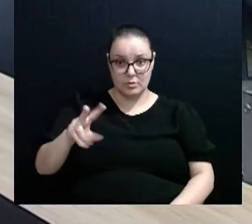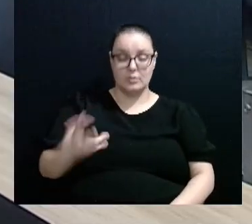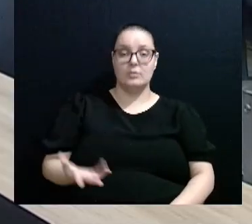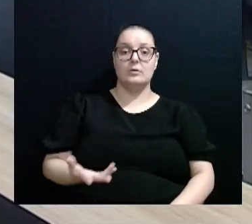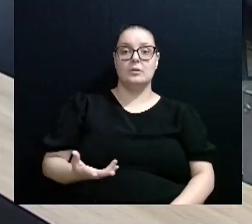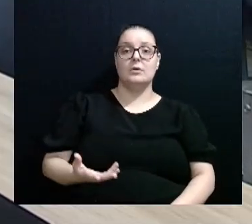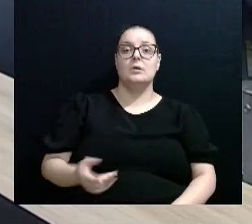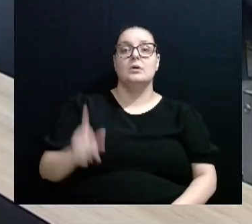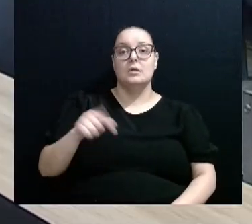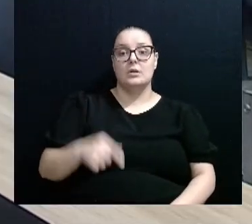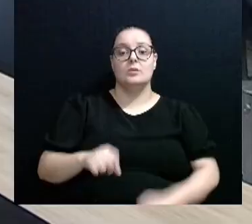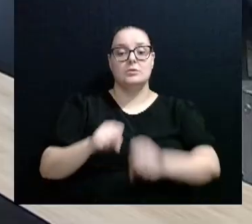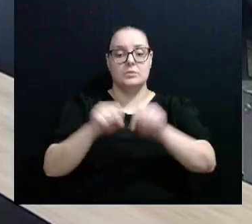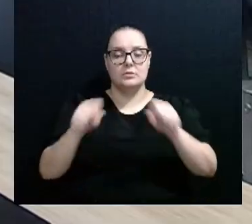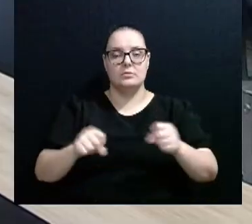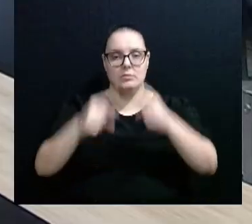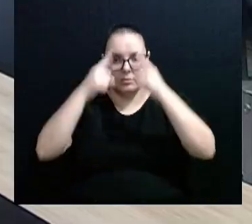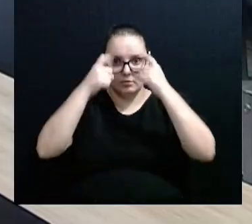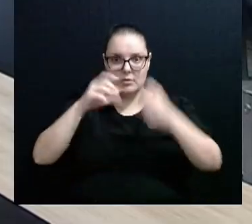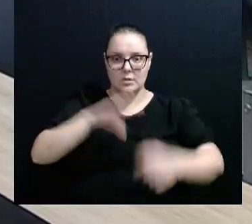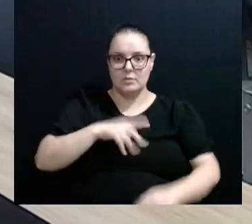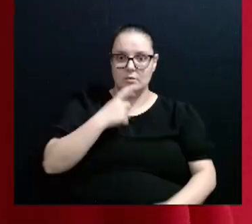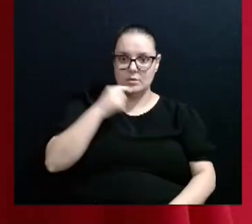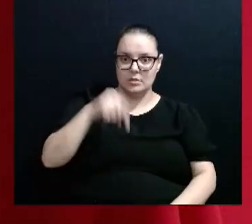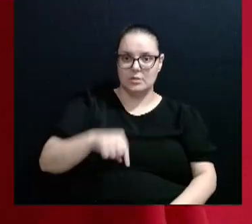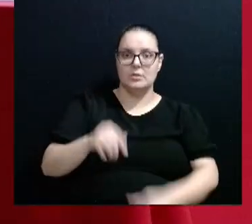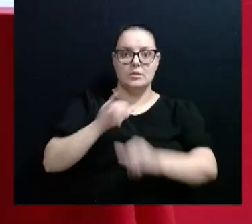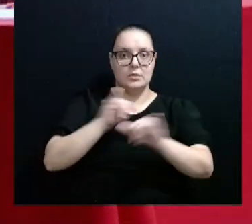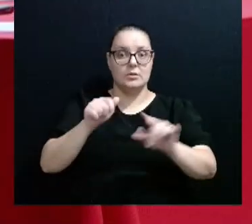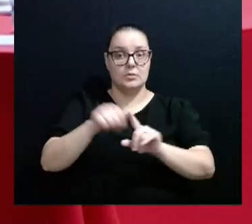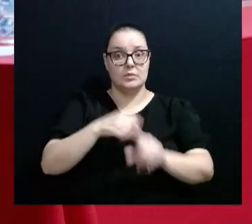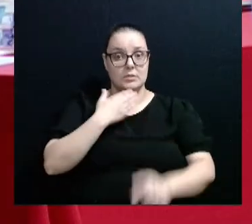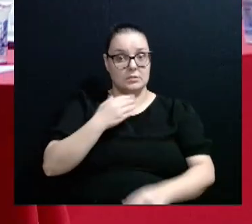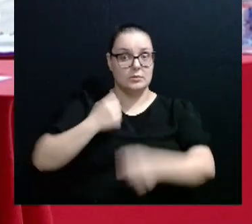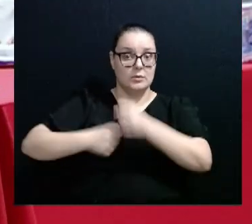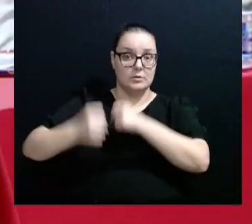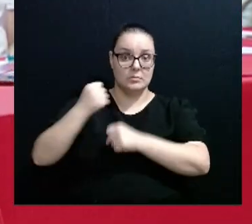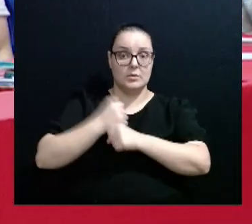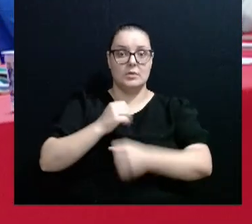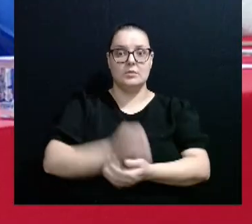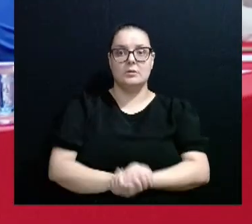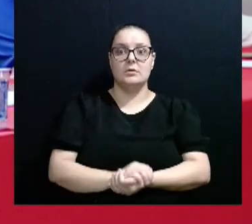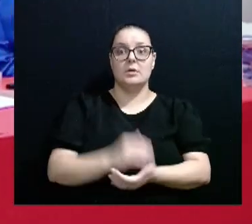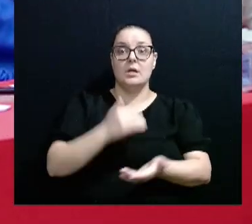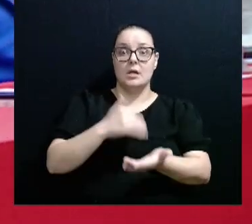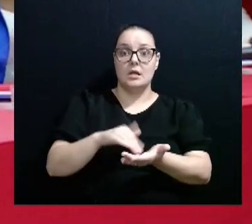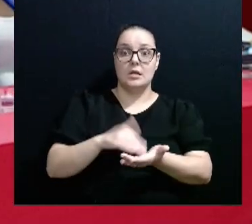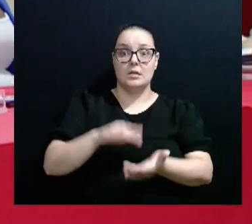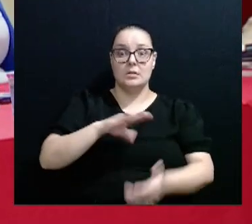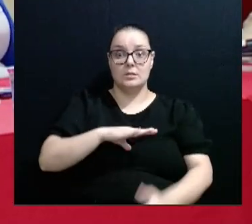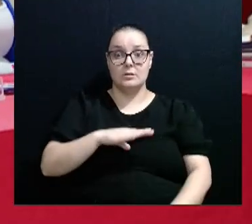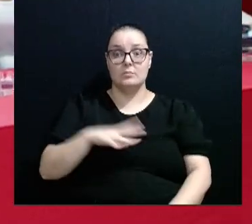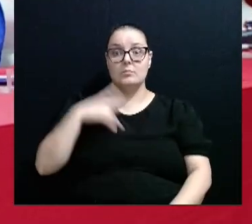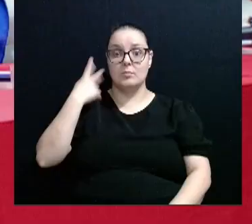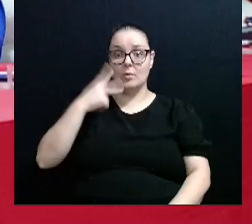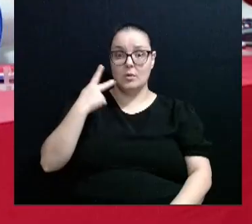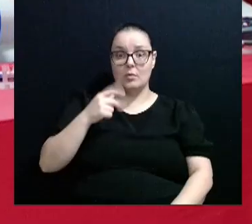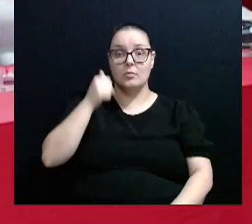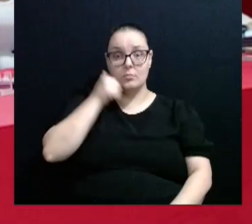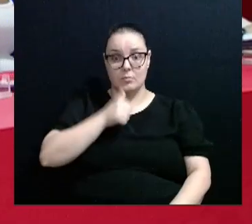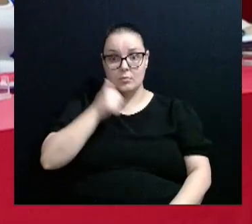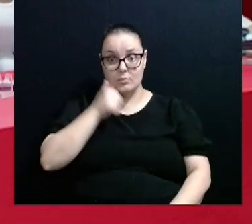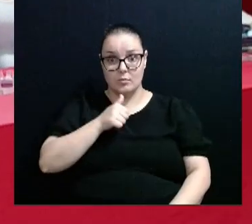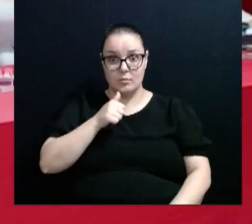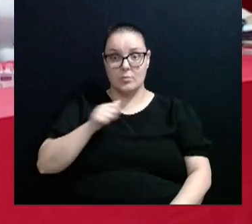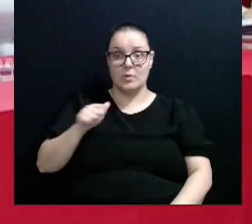Campinas, divulgado em dezembro do ano passado. A secretária municipal de Políticas para as Mulheres, Alessandra